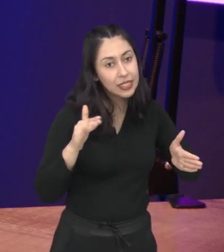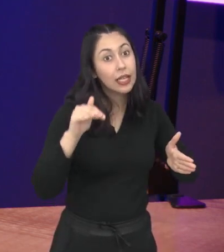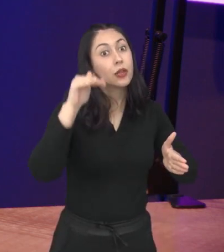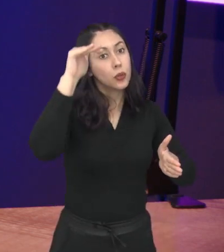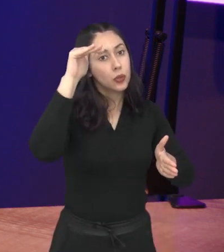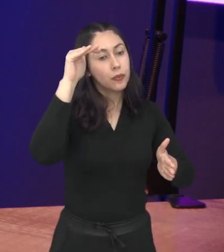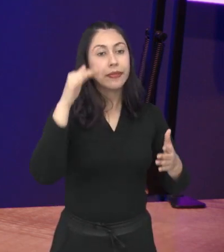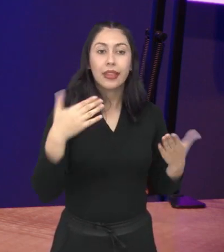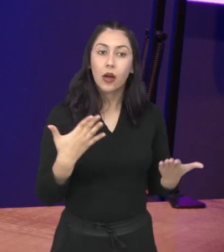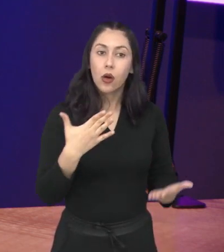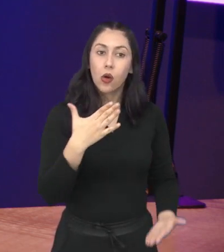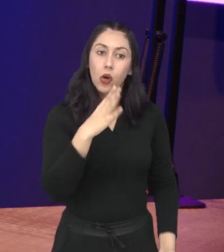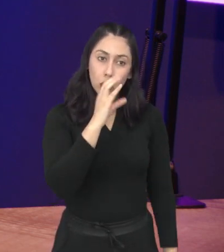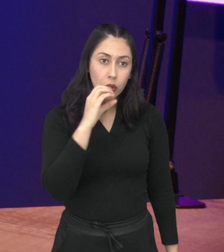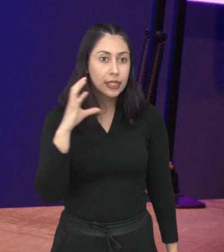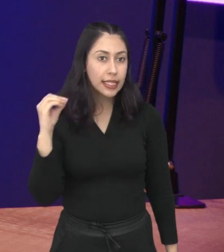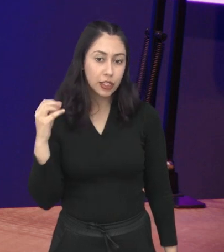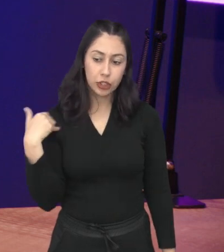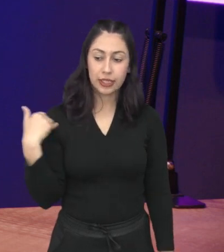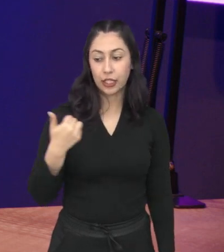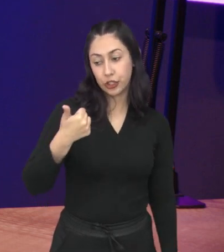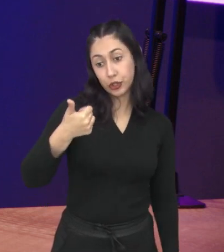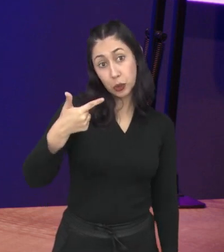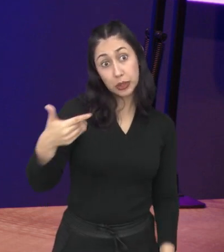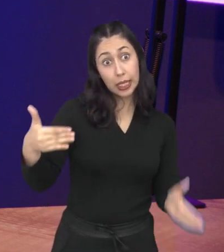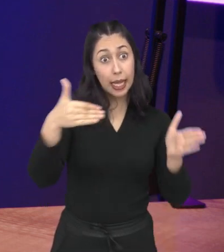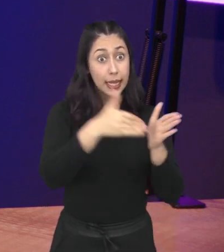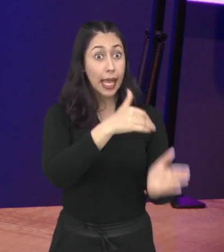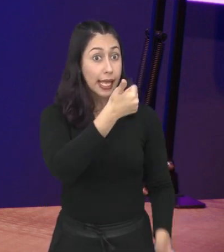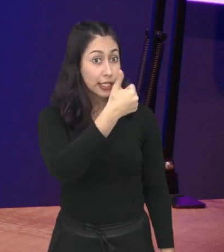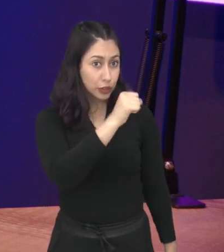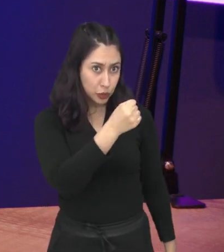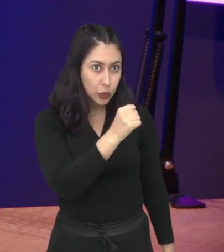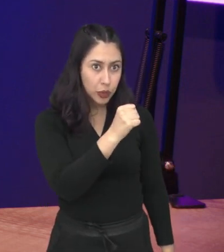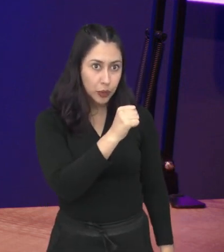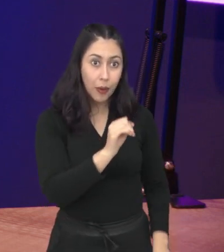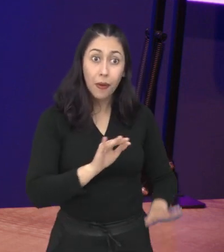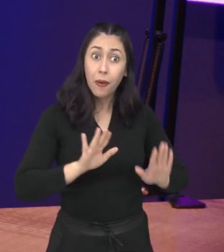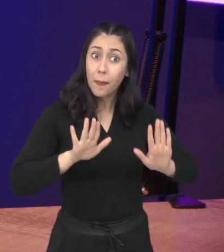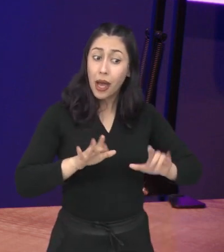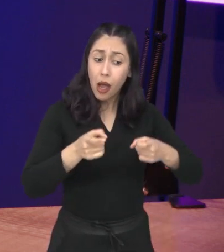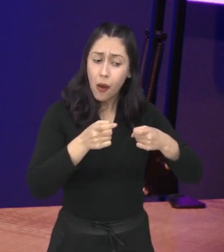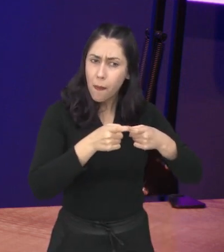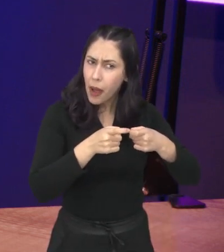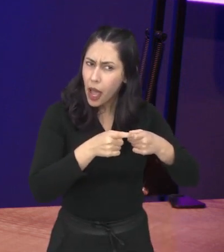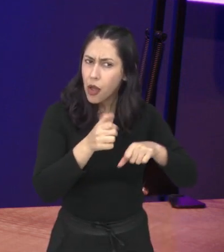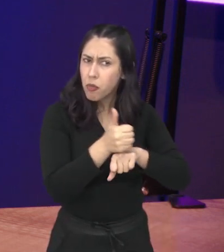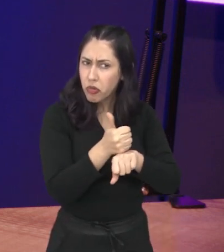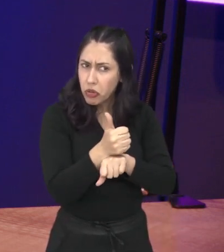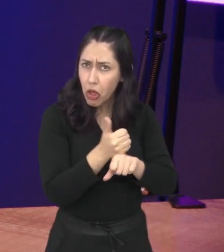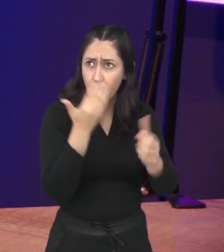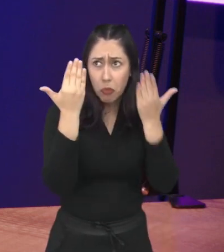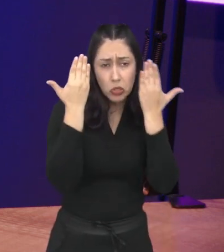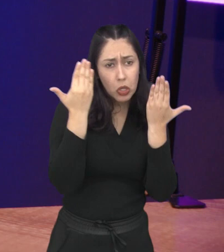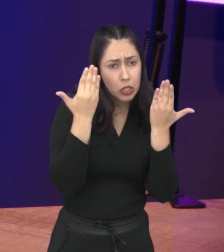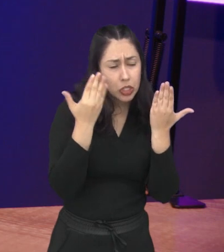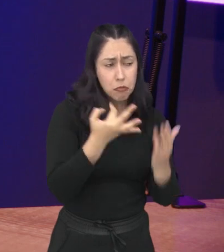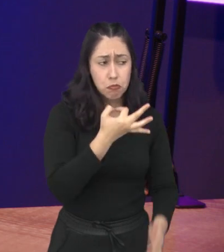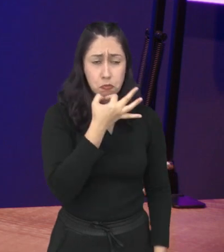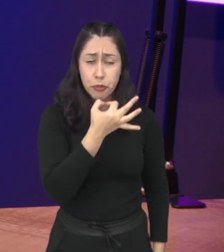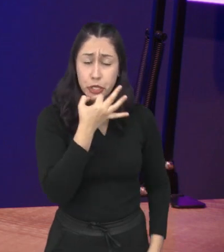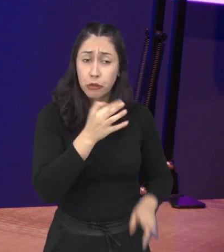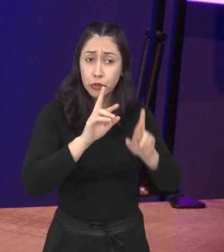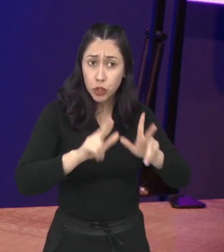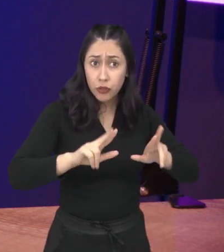adulta. Então, o adolescente é aquela pessoa entre 12 e 18 anos. Só que a medicina, a psicologia, ela já fala uma coisa diferente,